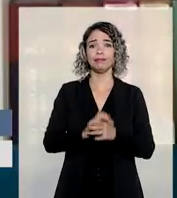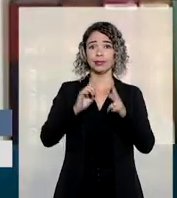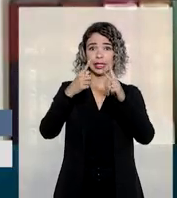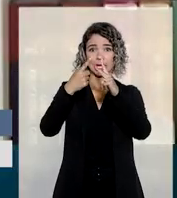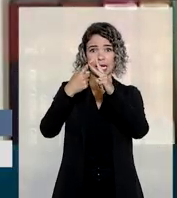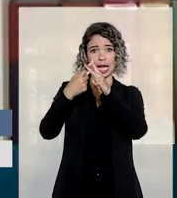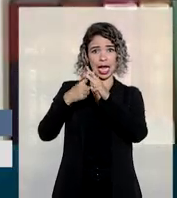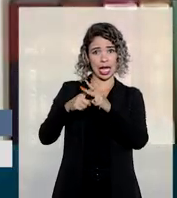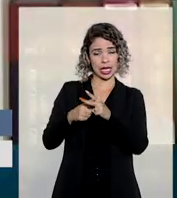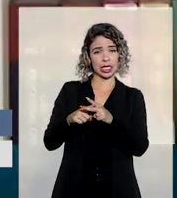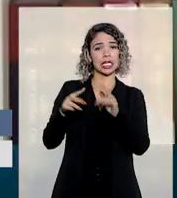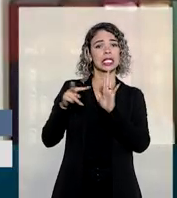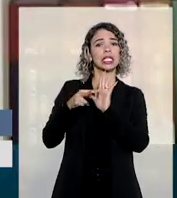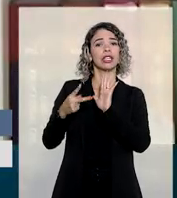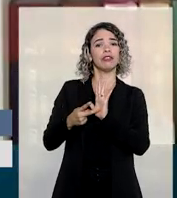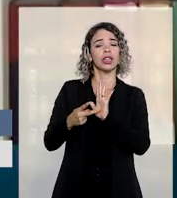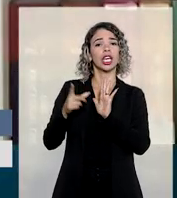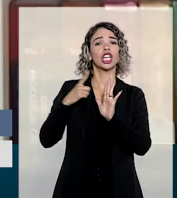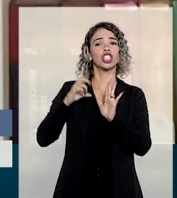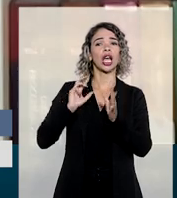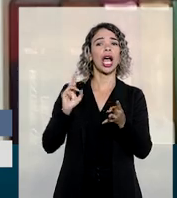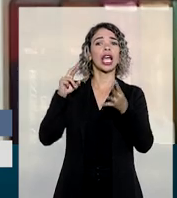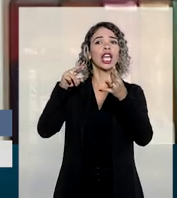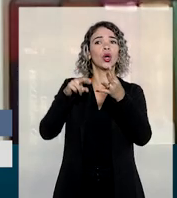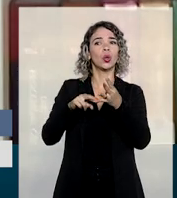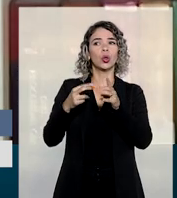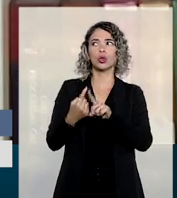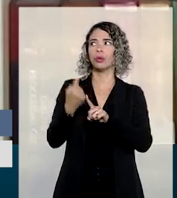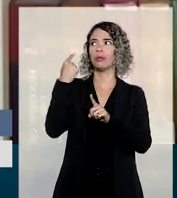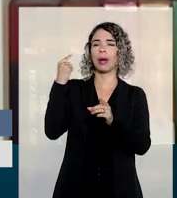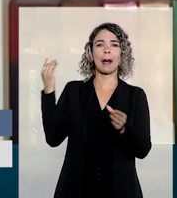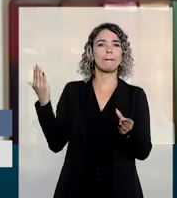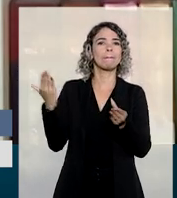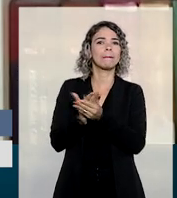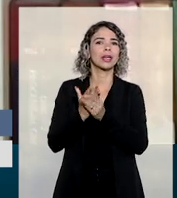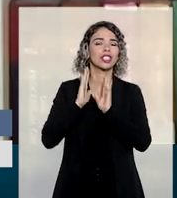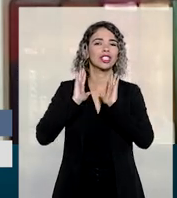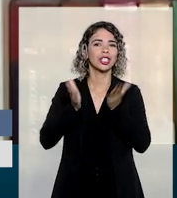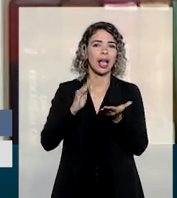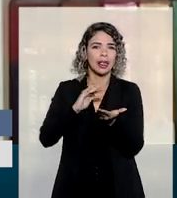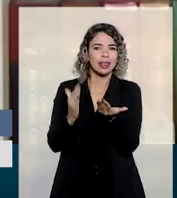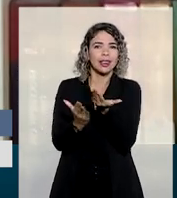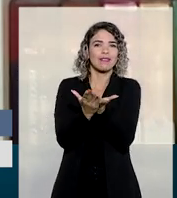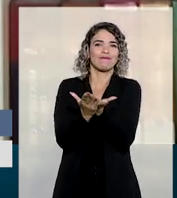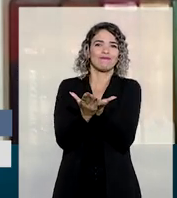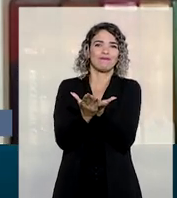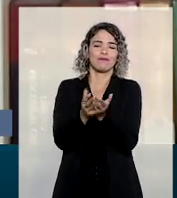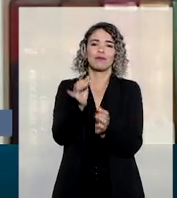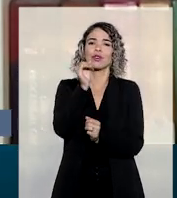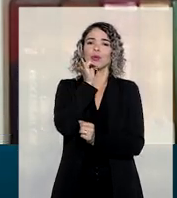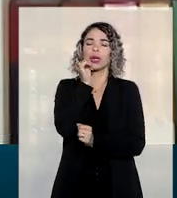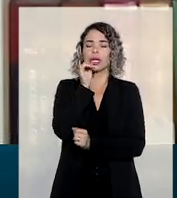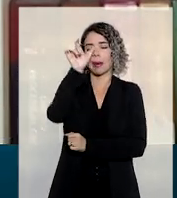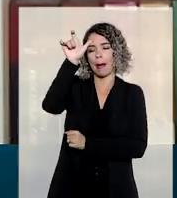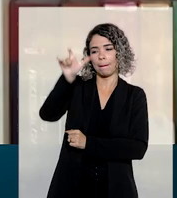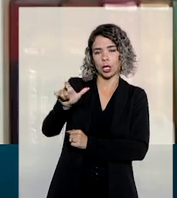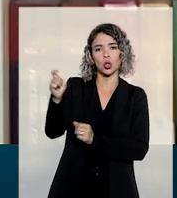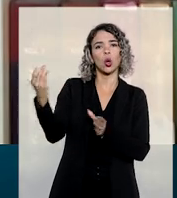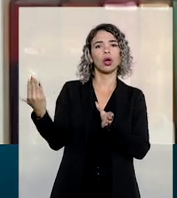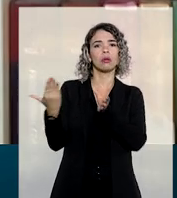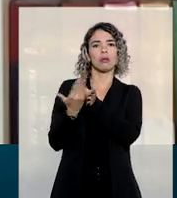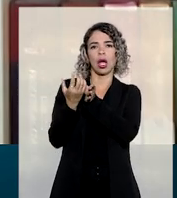Ratificar, nesse caso, seria confirmar aquele recurso que já havia sido interposto. Então, a gente pode imaginar, por exemplo, que